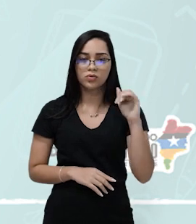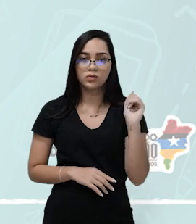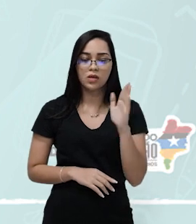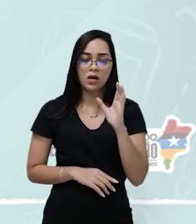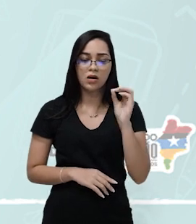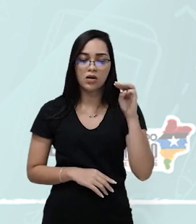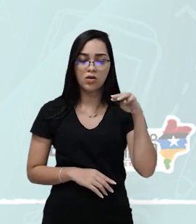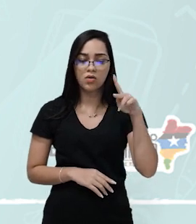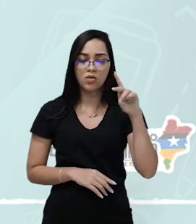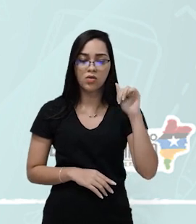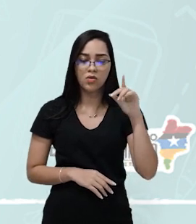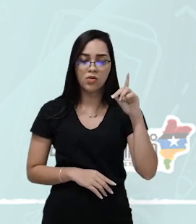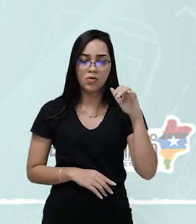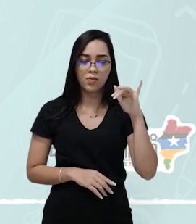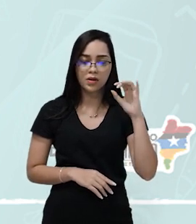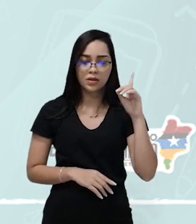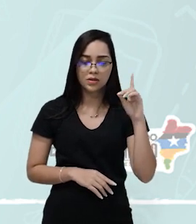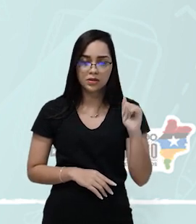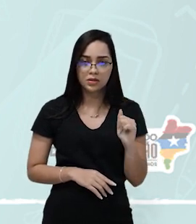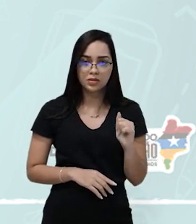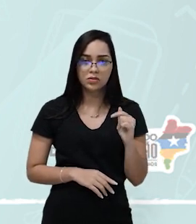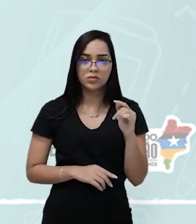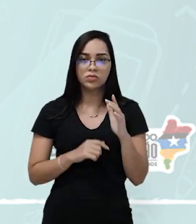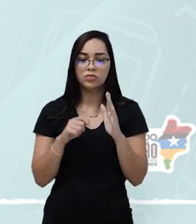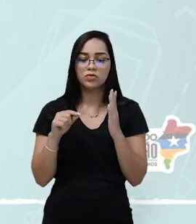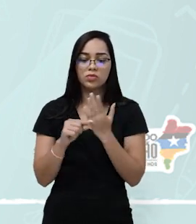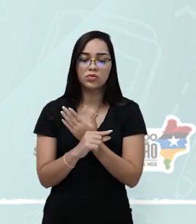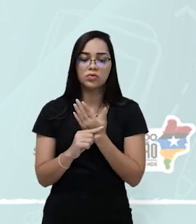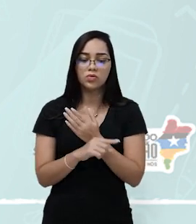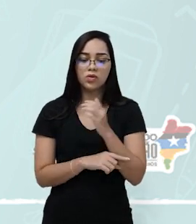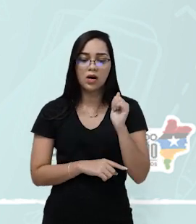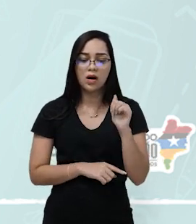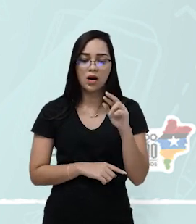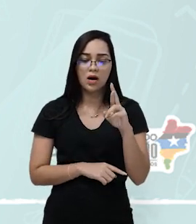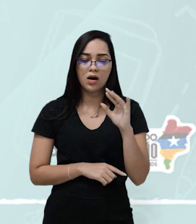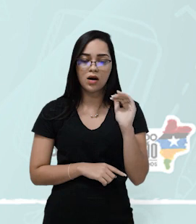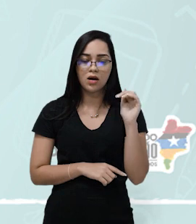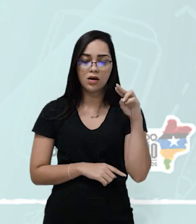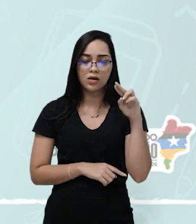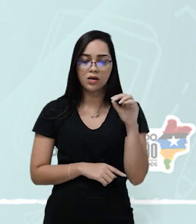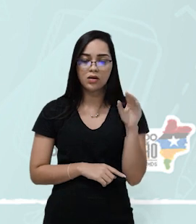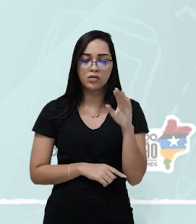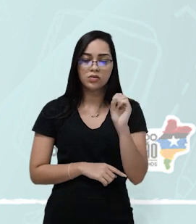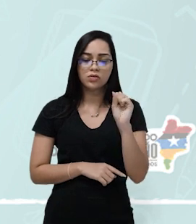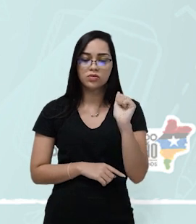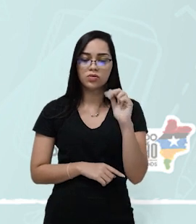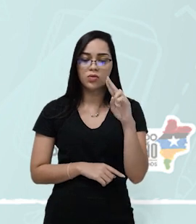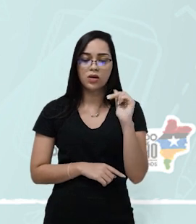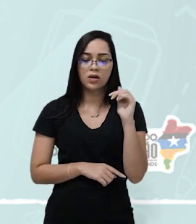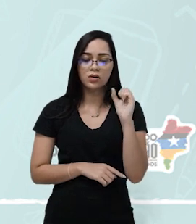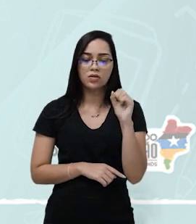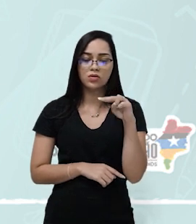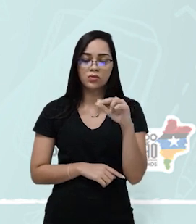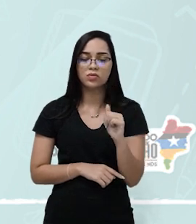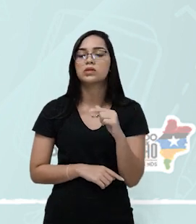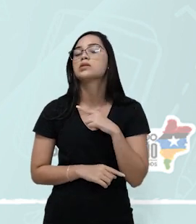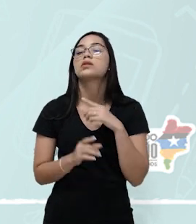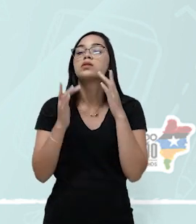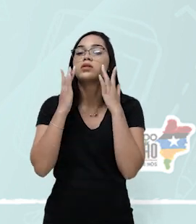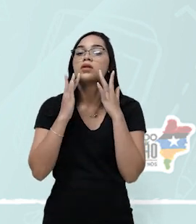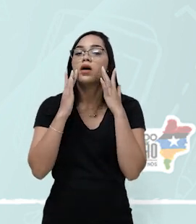inerentes à peça intitulada O Alto da Compadecida, de Ariano Suassuna. Lembrando, nós estamos falando de